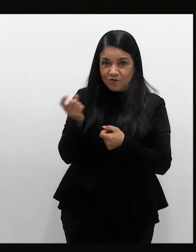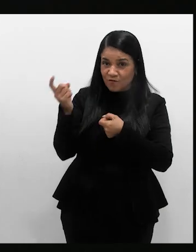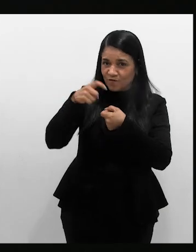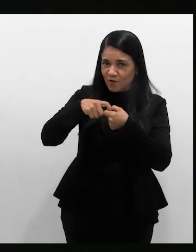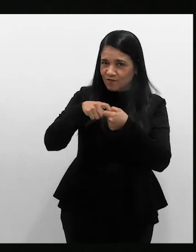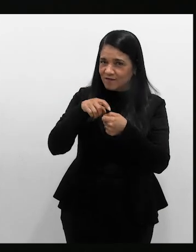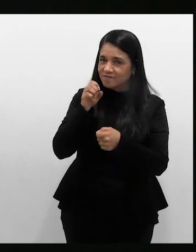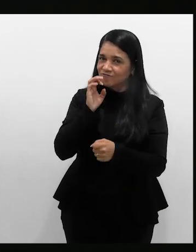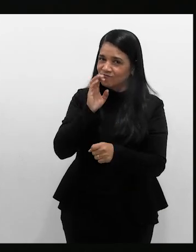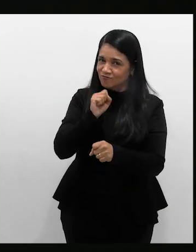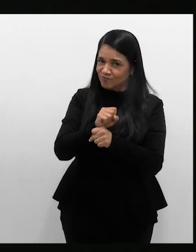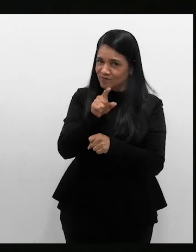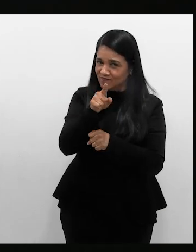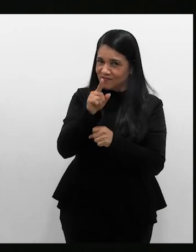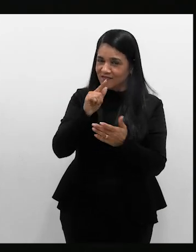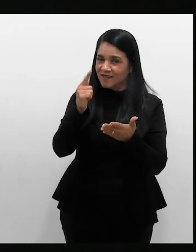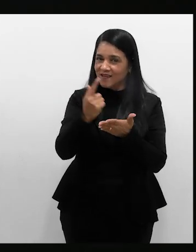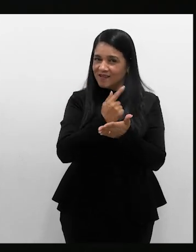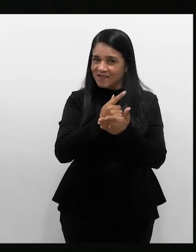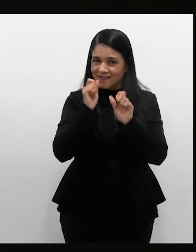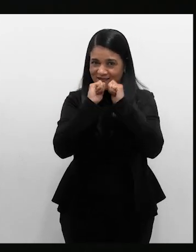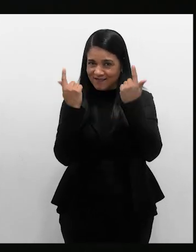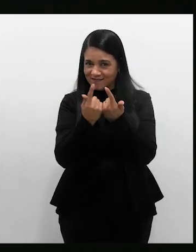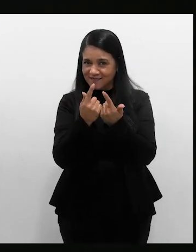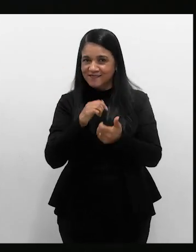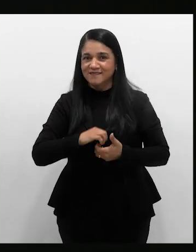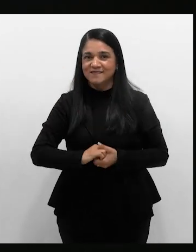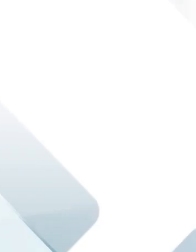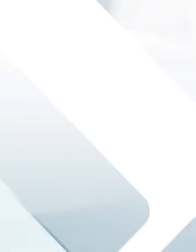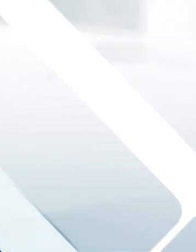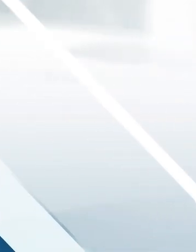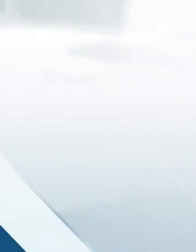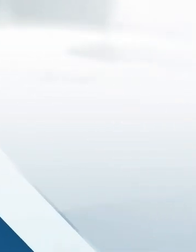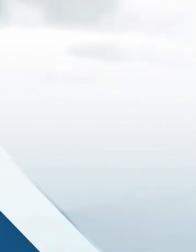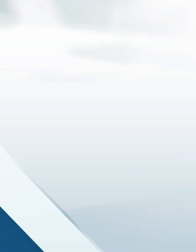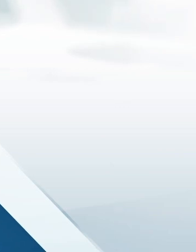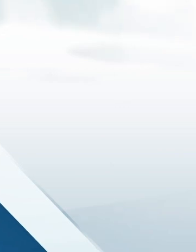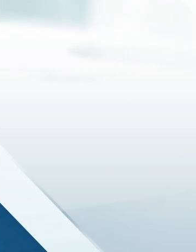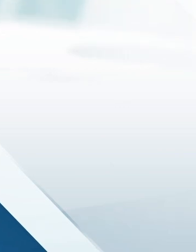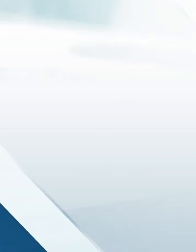intervalo e a gente volta já já com mais Alerj Revista. Eu volto já.